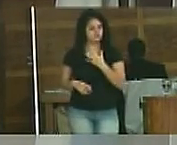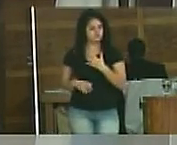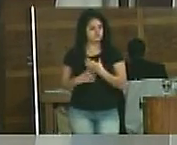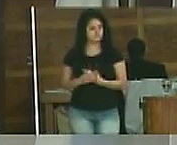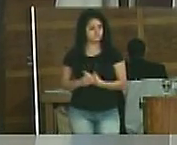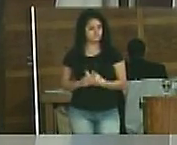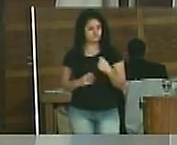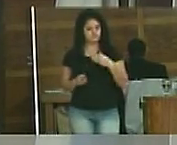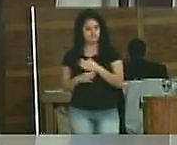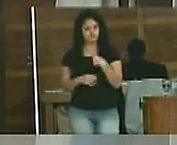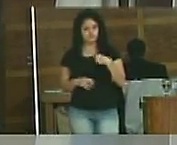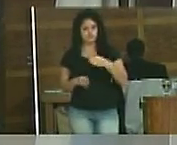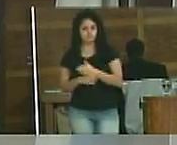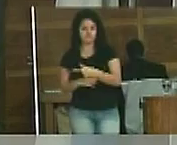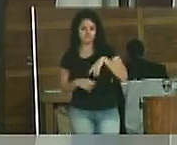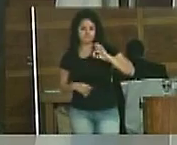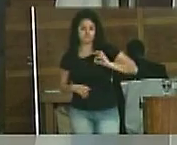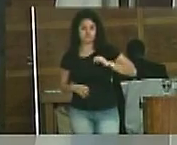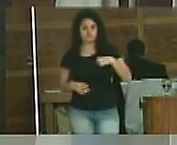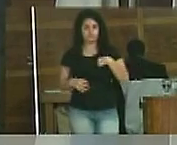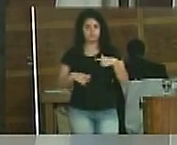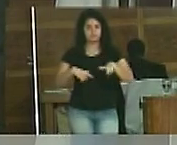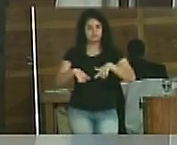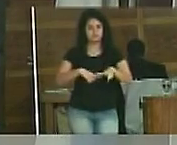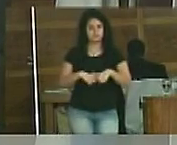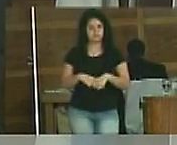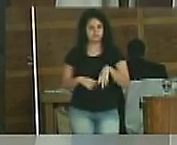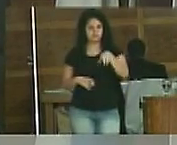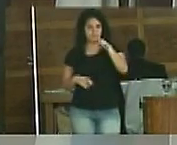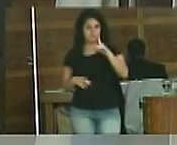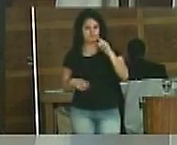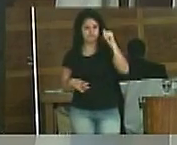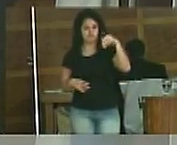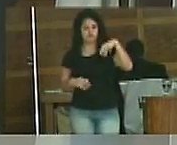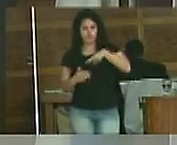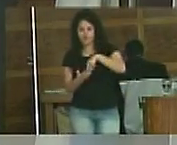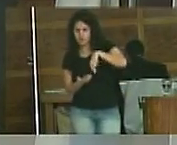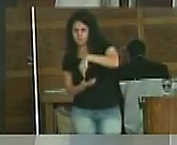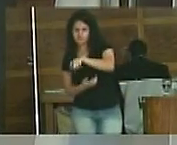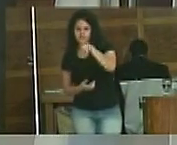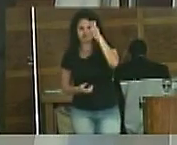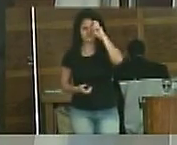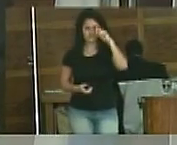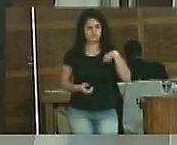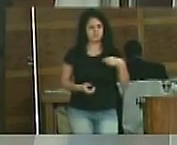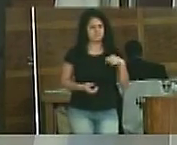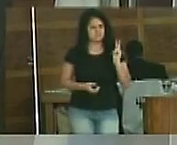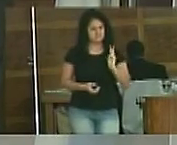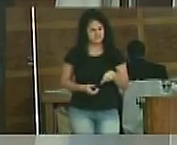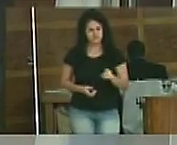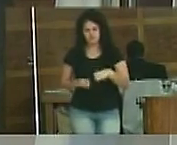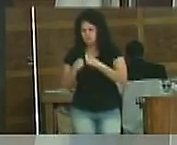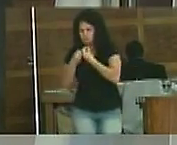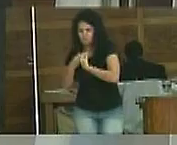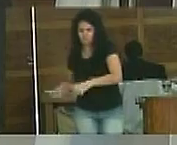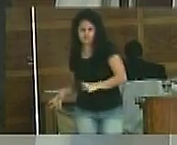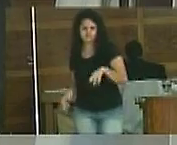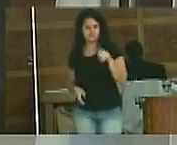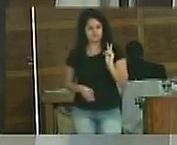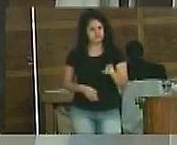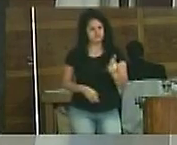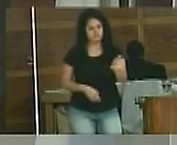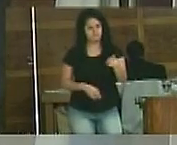polícia, eu trabalhei no Pamesp Quinta da Boa Vista, rodando lá dentro. Sempre foi abandonado aquilo ali, sempre,